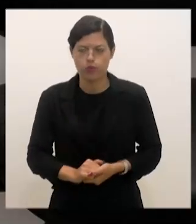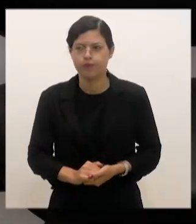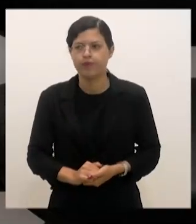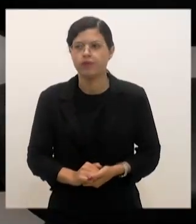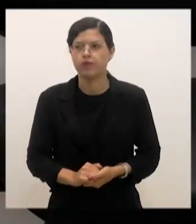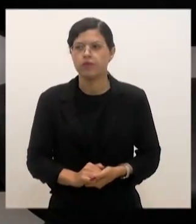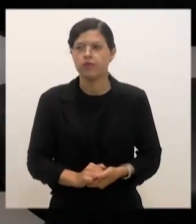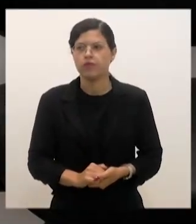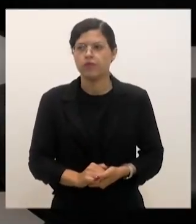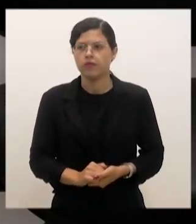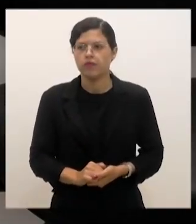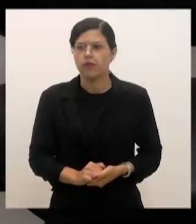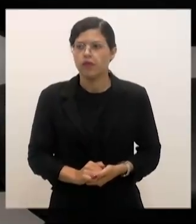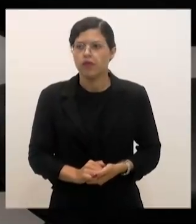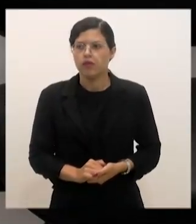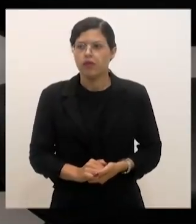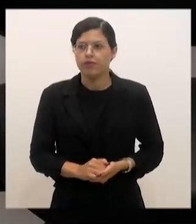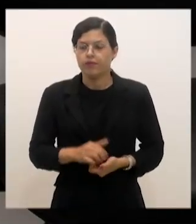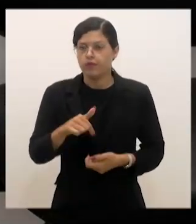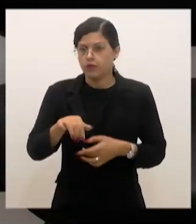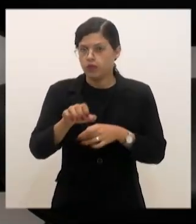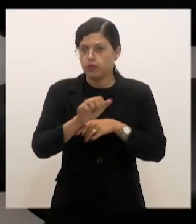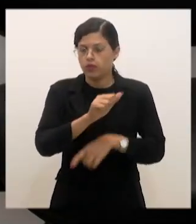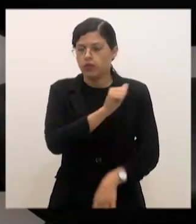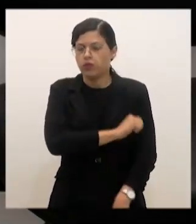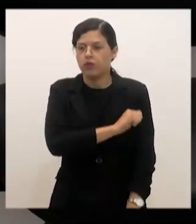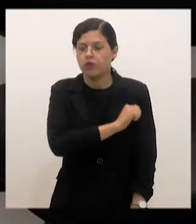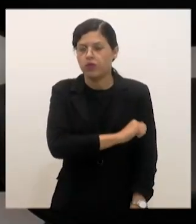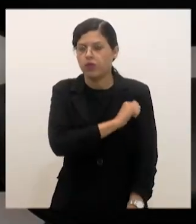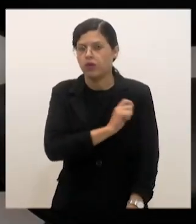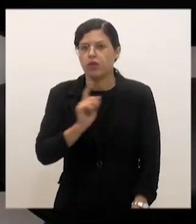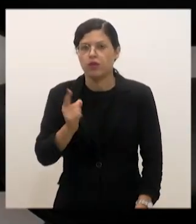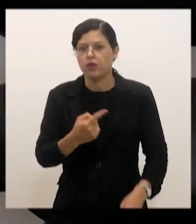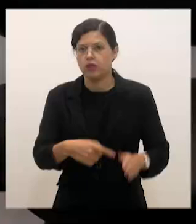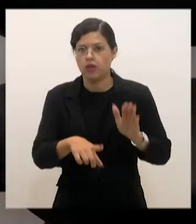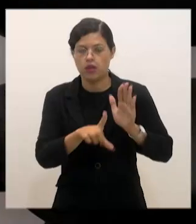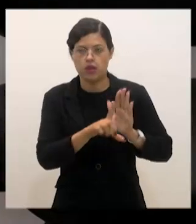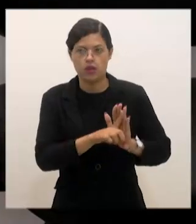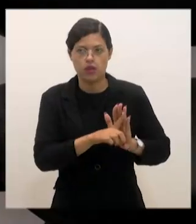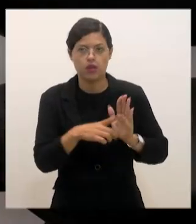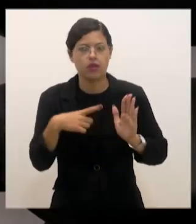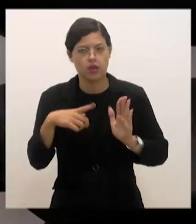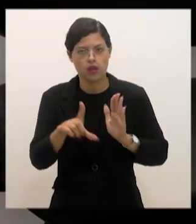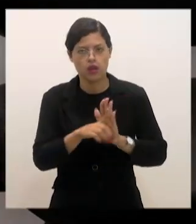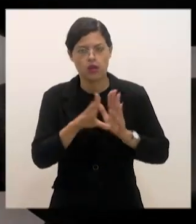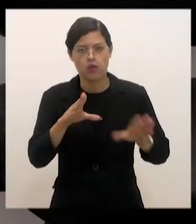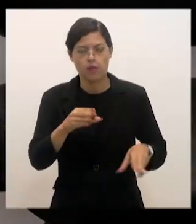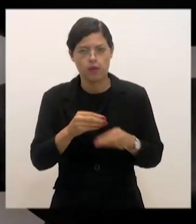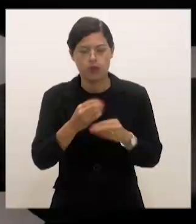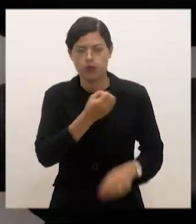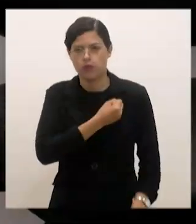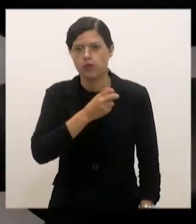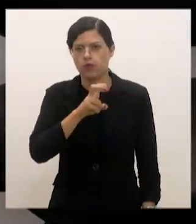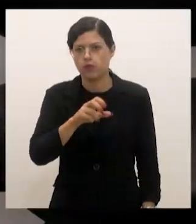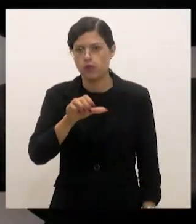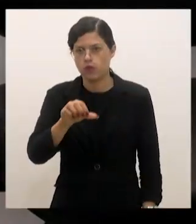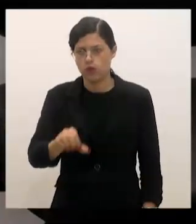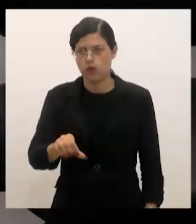E aqui no estado do Rio de Janeiro, na nossa legislação, nós temos a lei complementar número